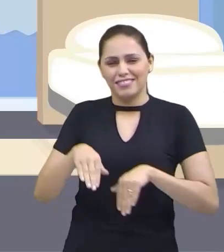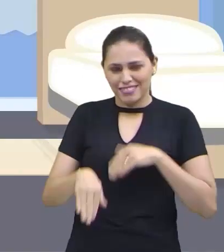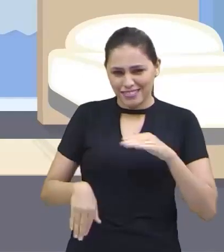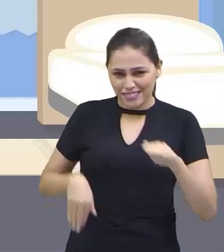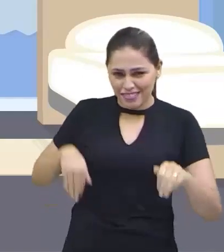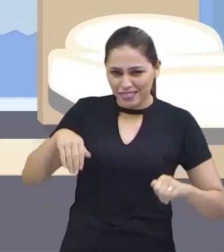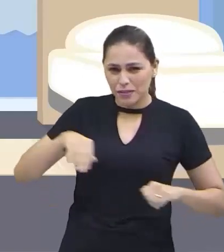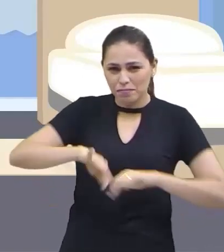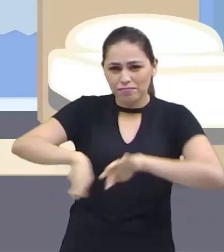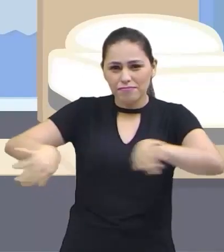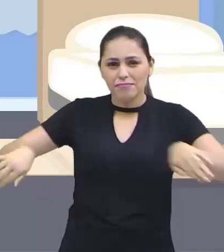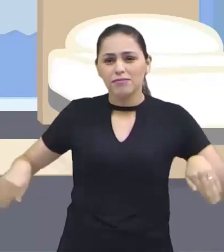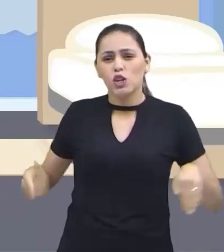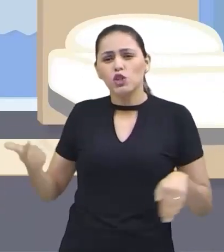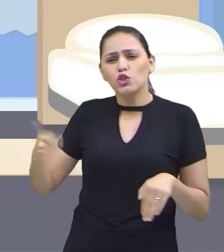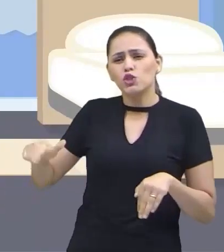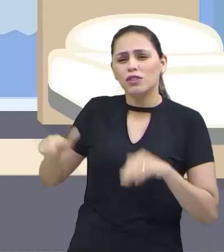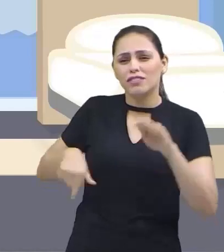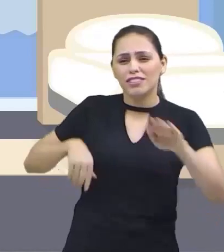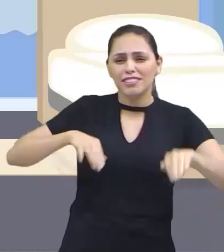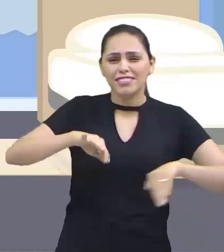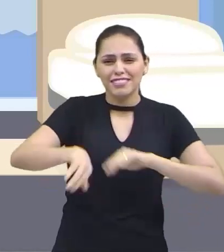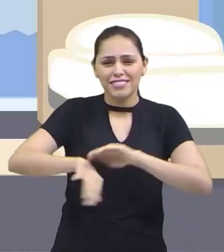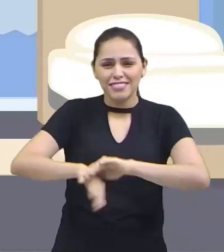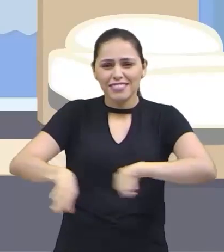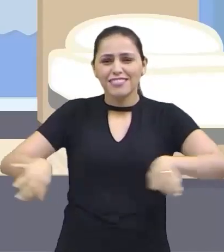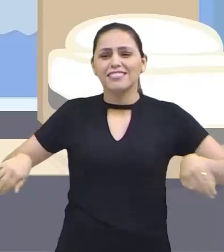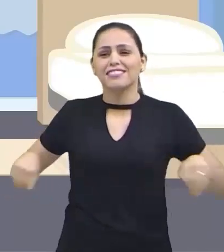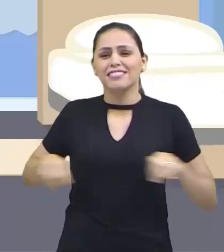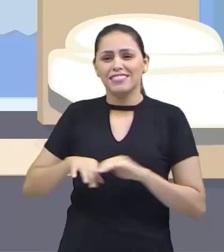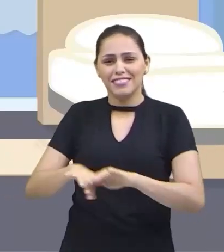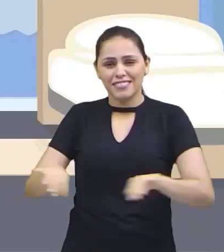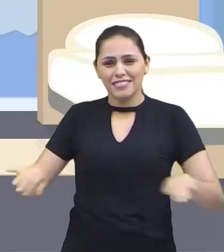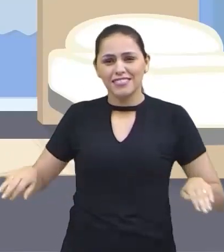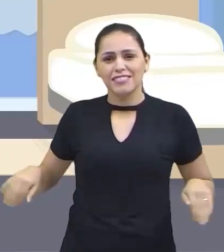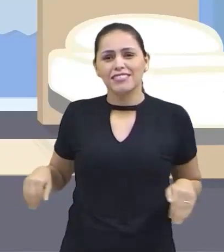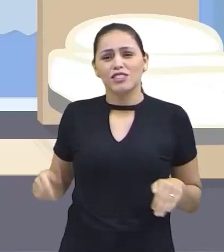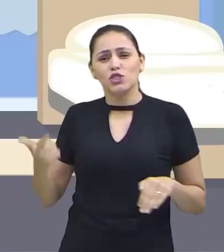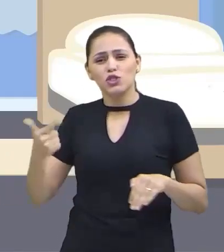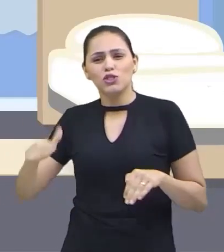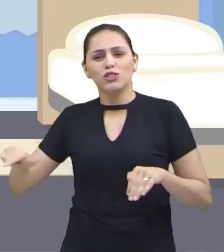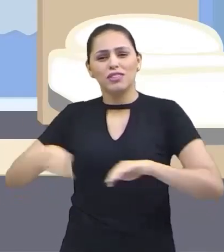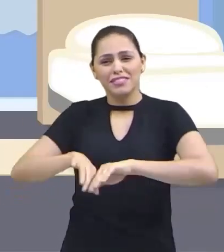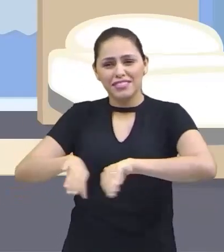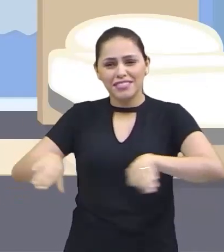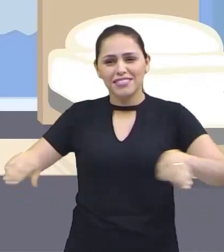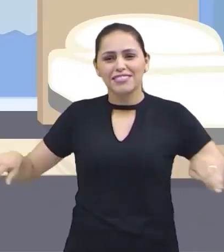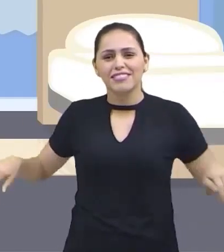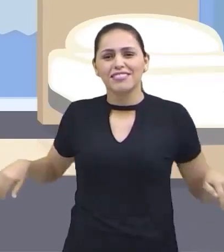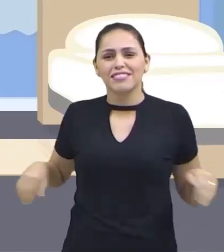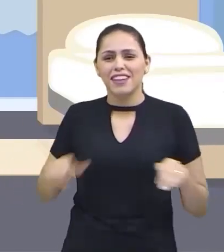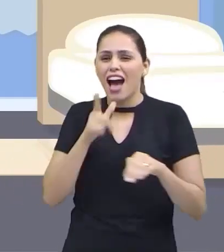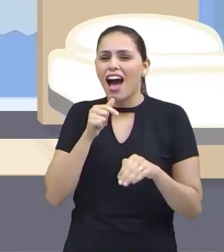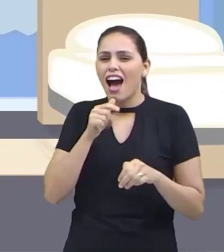nada. E volta. Nada. Nada. E volta. Nada.